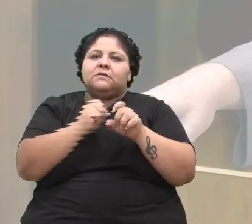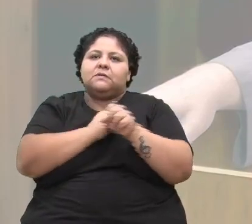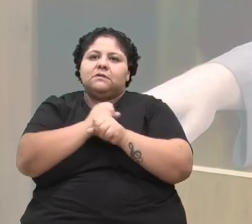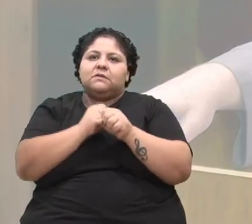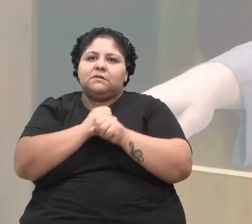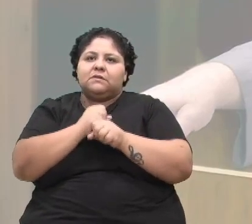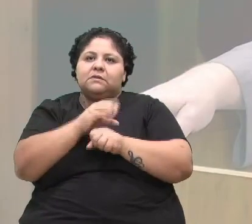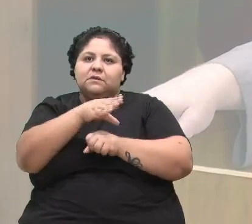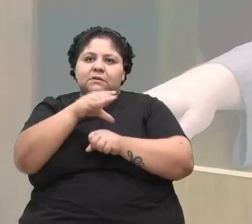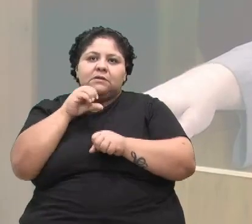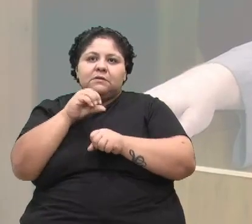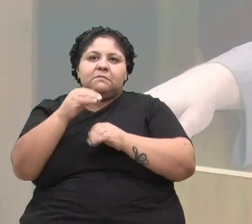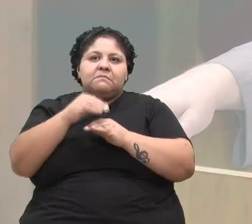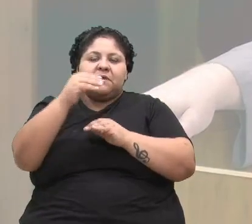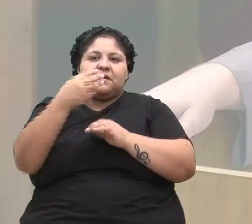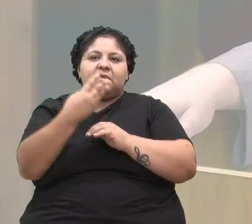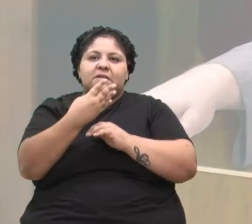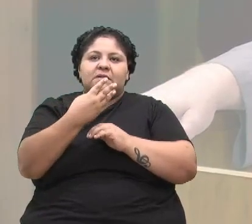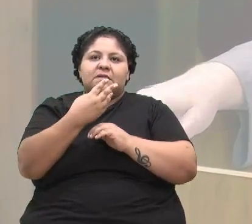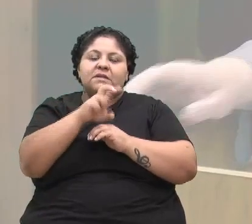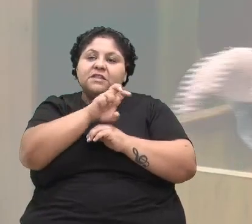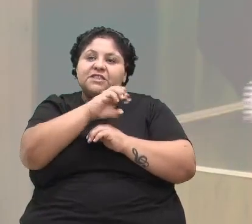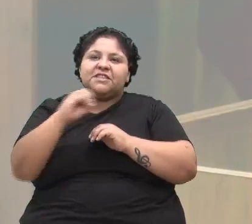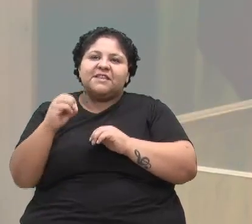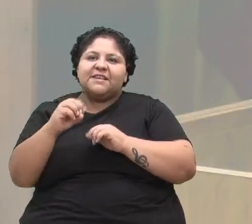mais de 500 empresas. E eu era um novato.